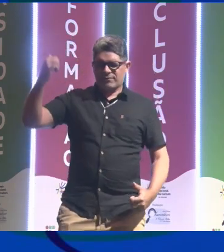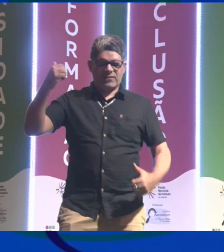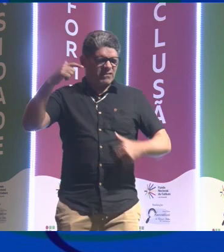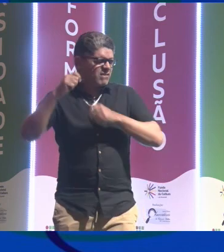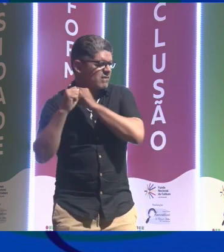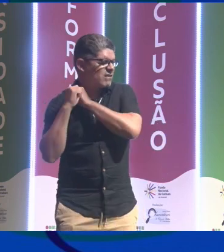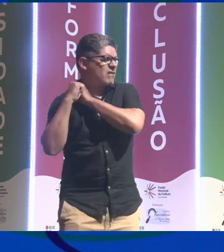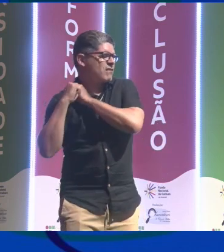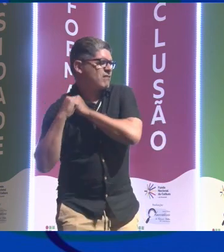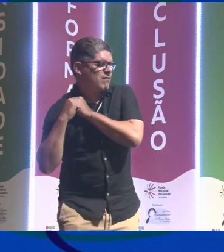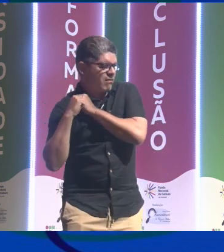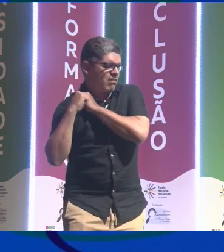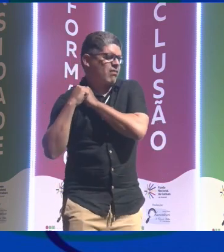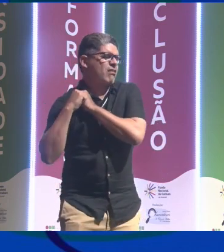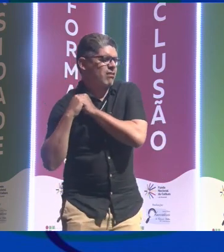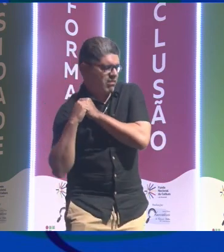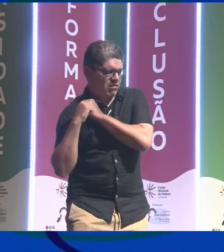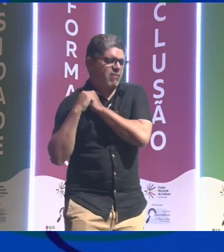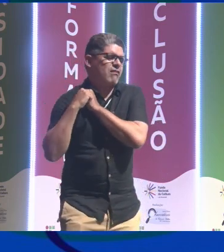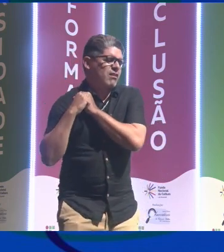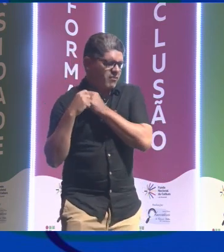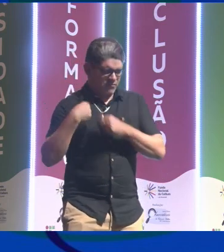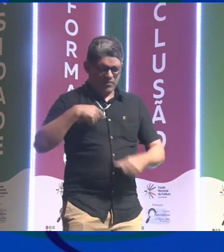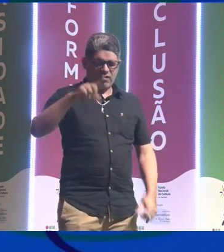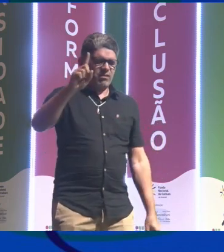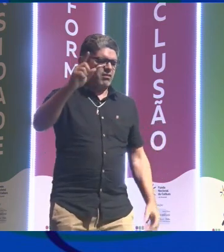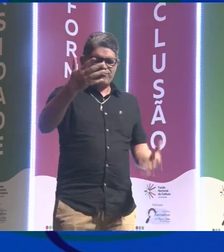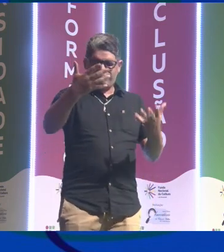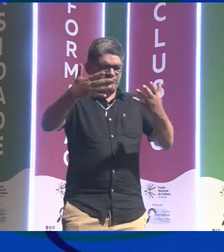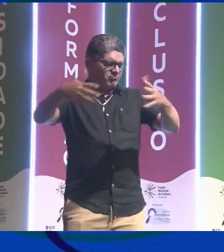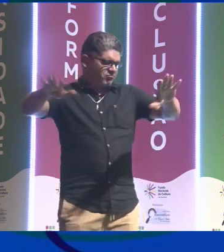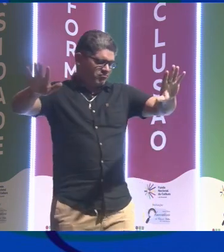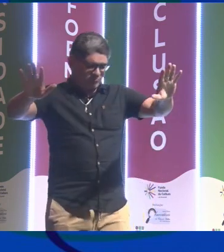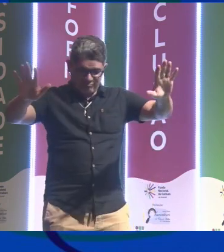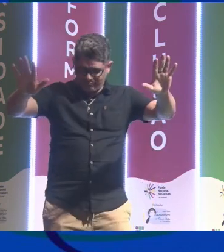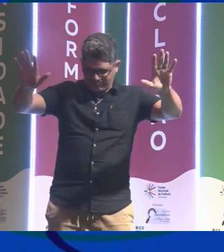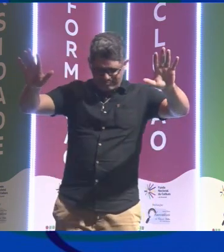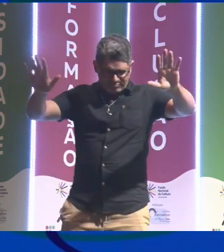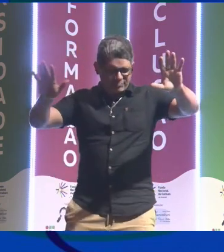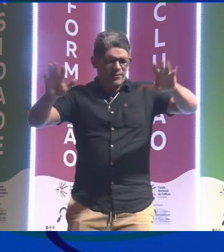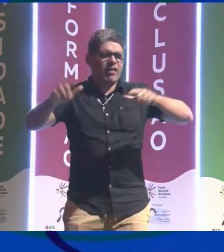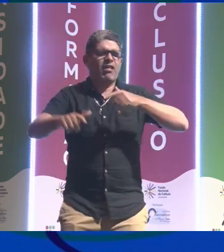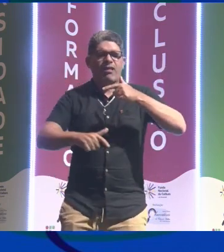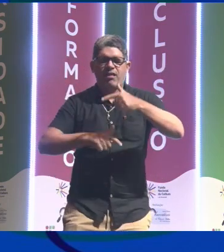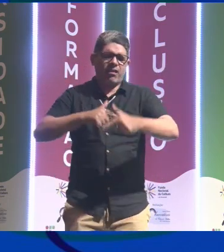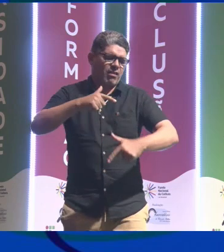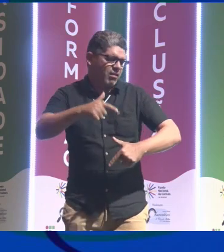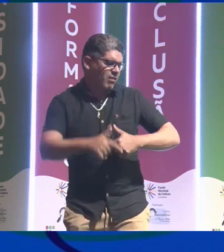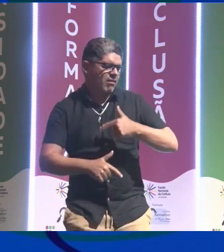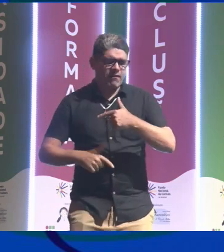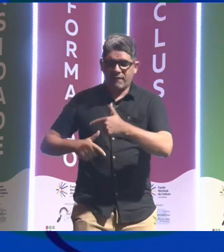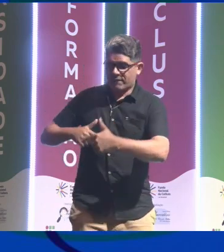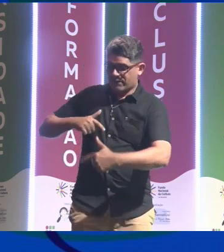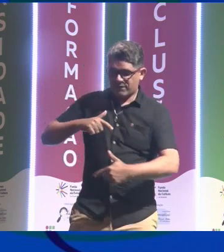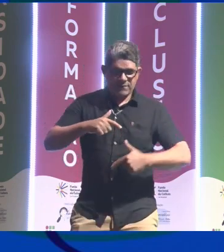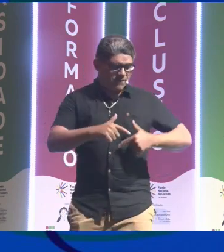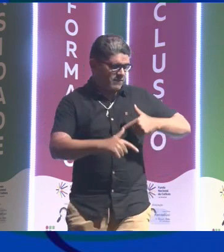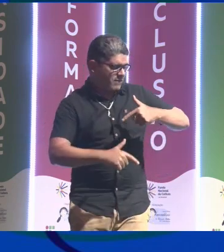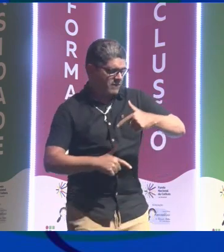Carrega pedra, não adianta, não vou lá. E que trabalho é esse